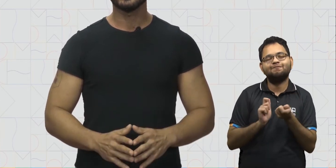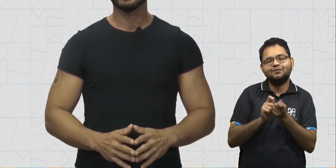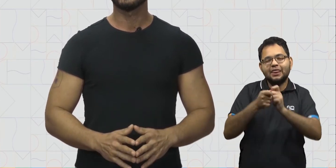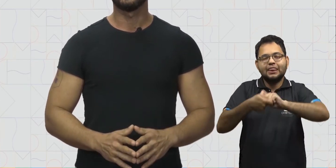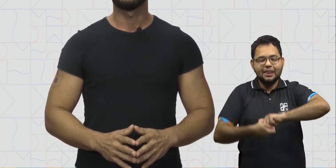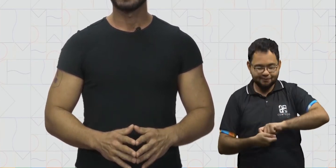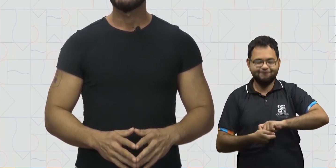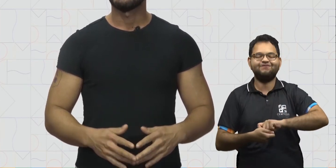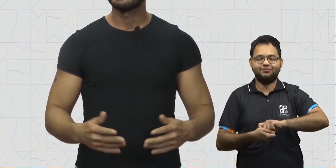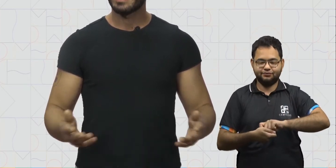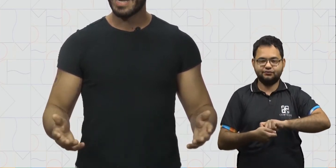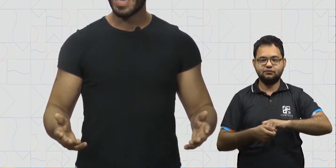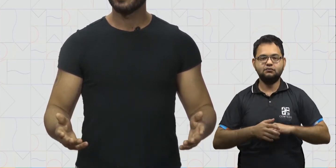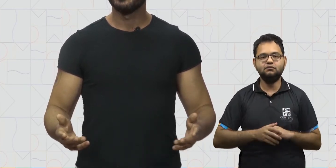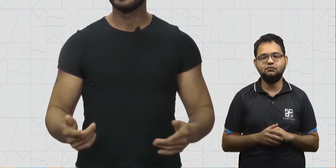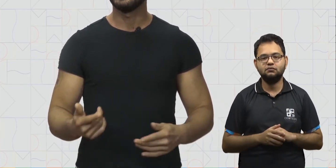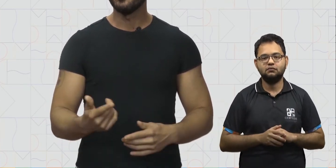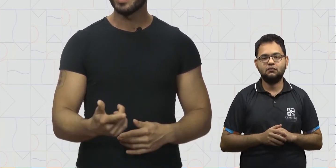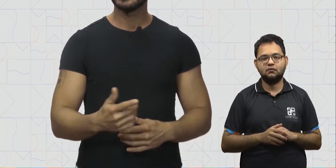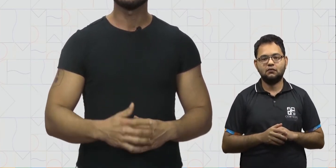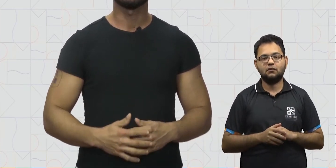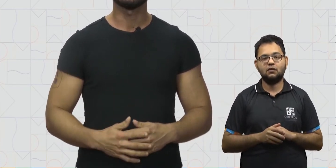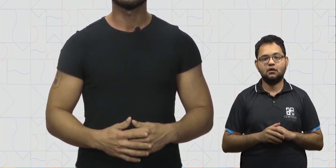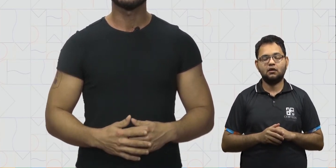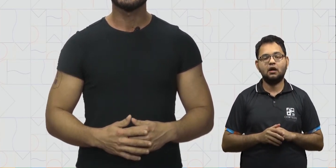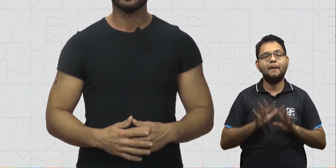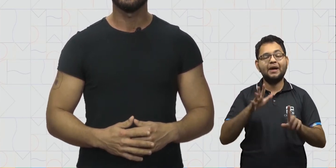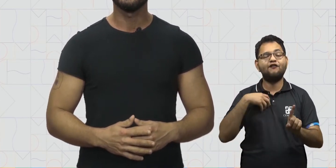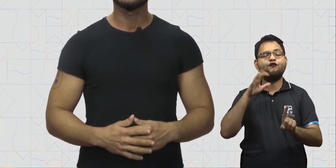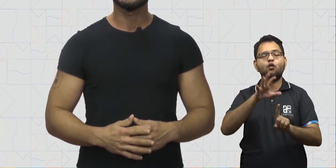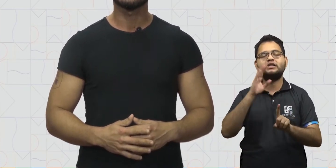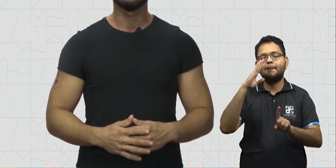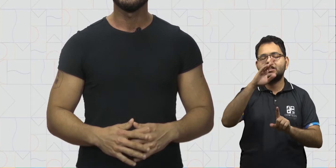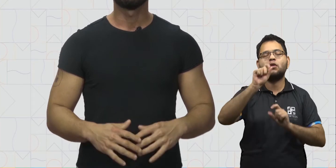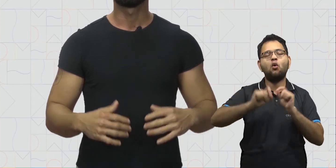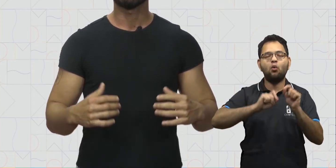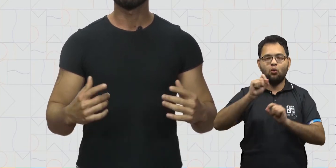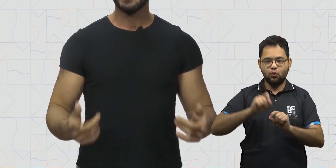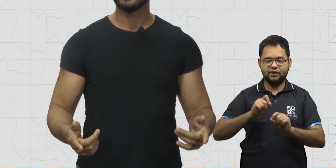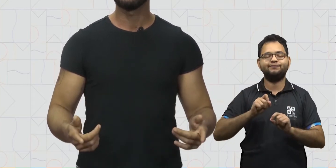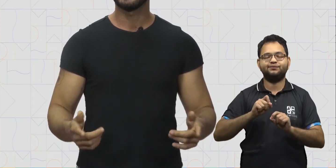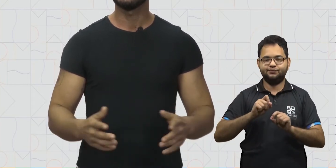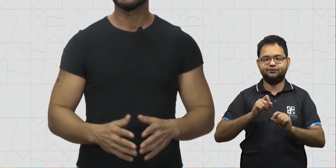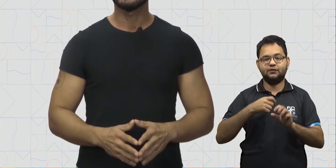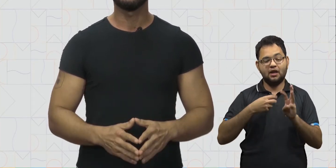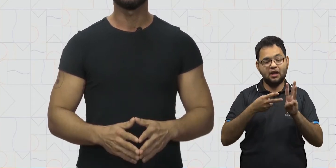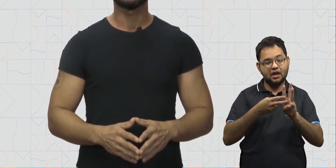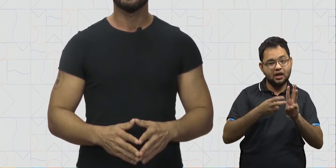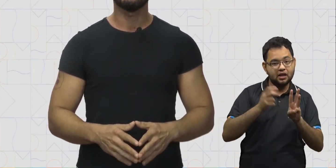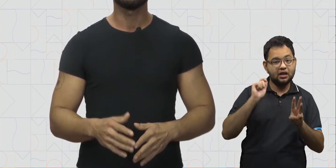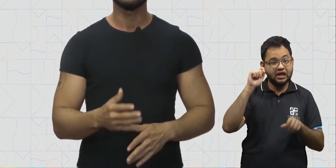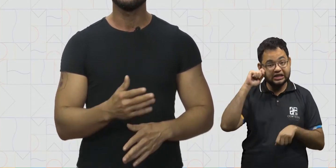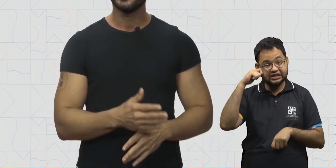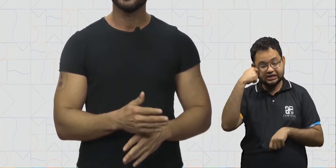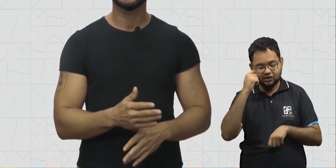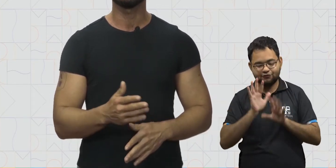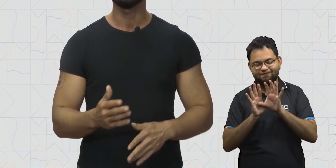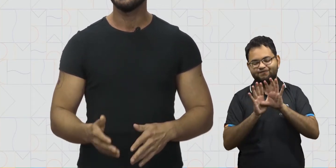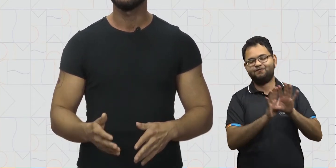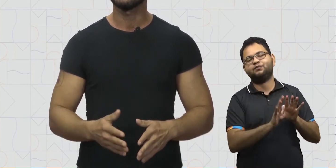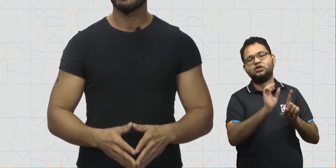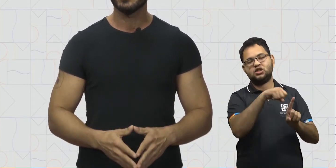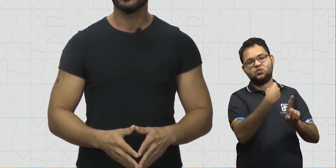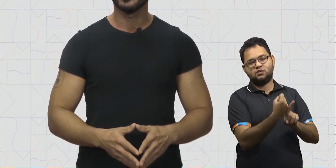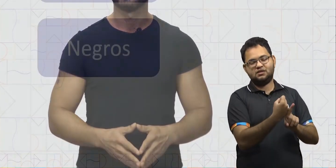de colonização. Mas é claro que uma das heranças dessa colonização foi a marginalização dos povos indígenas